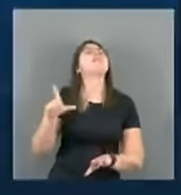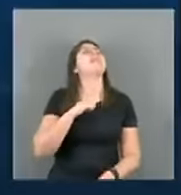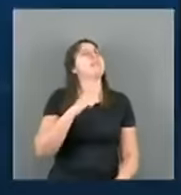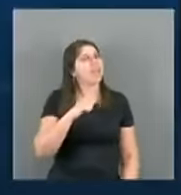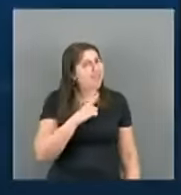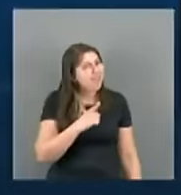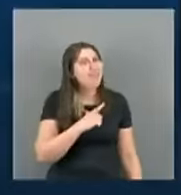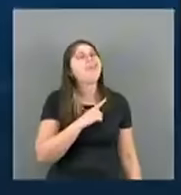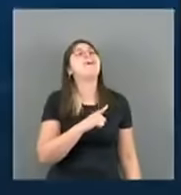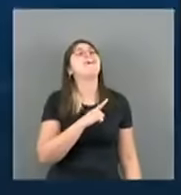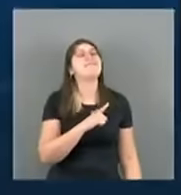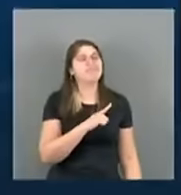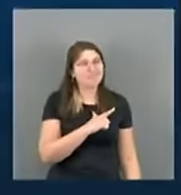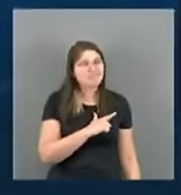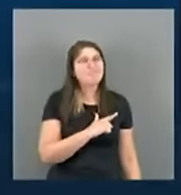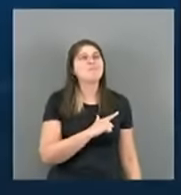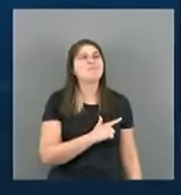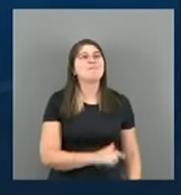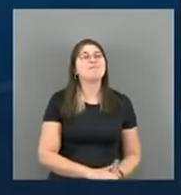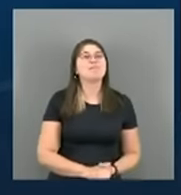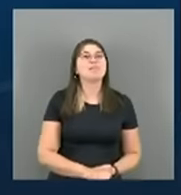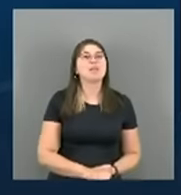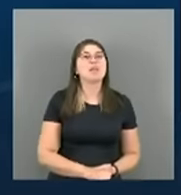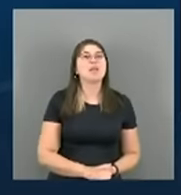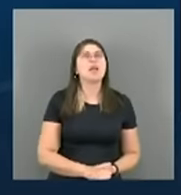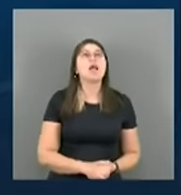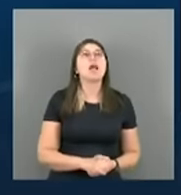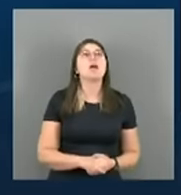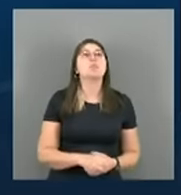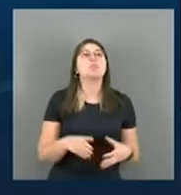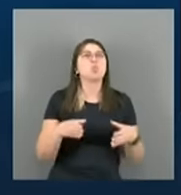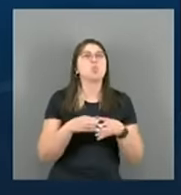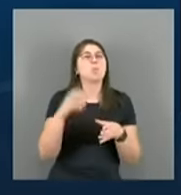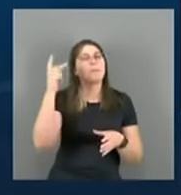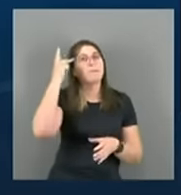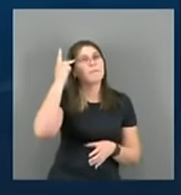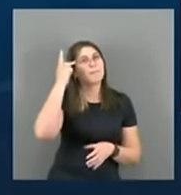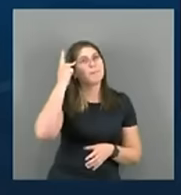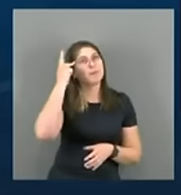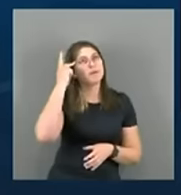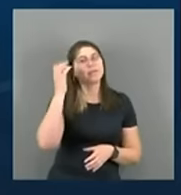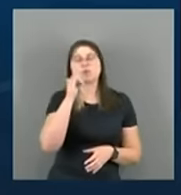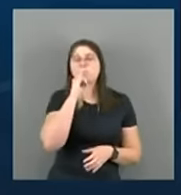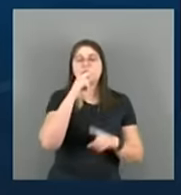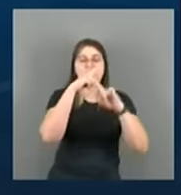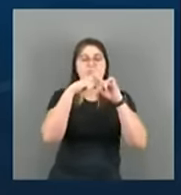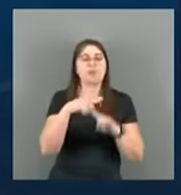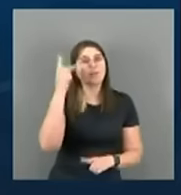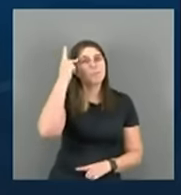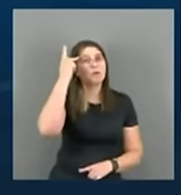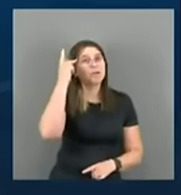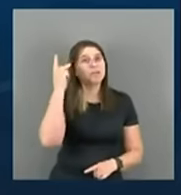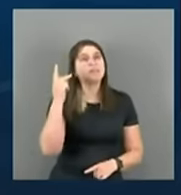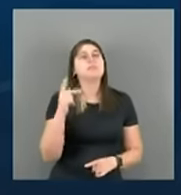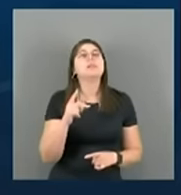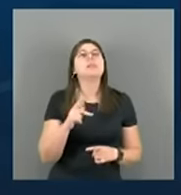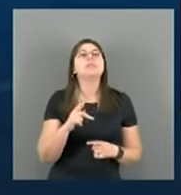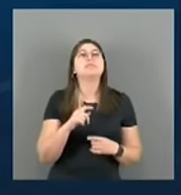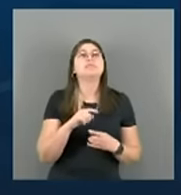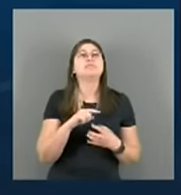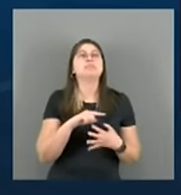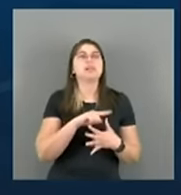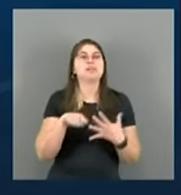Teve do Campeonato Paulista, da Série A3. Também foi pro TJD e eu